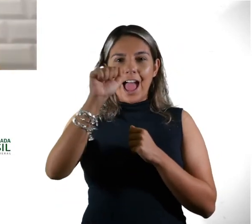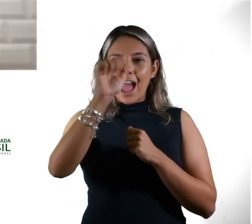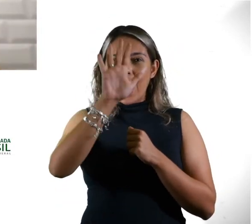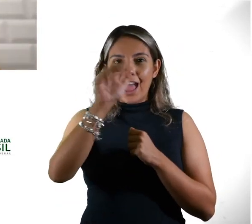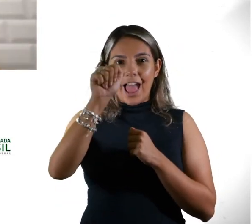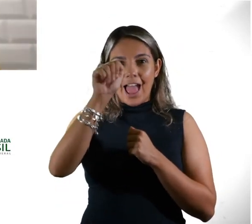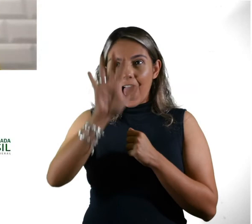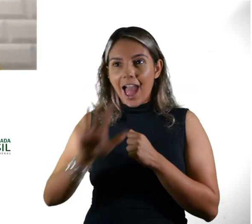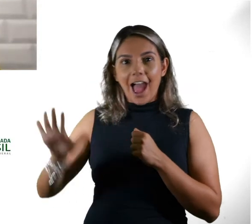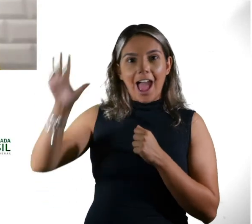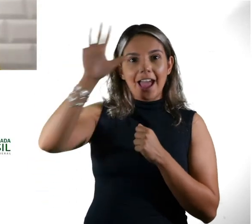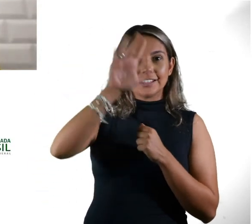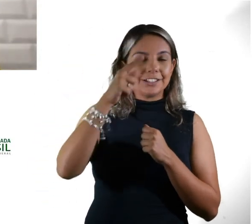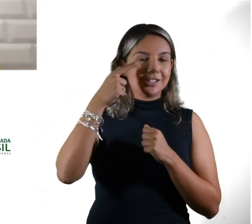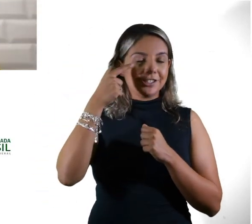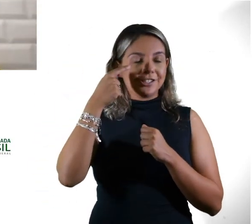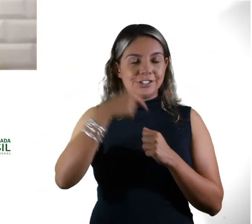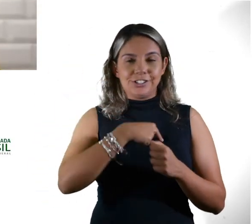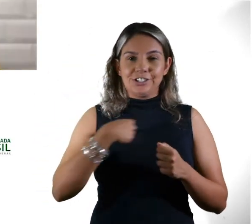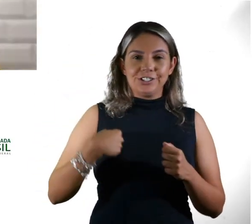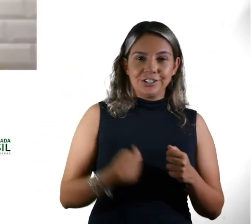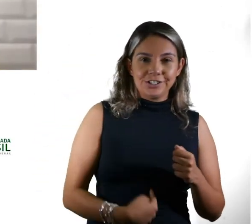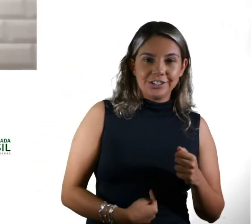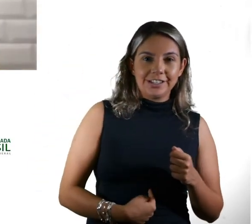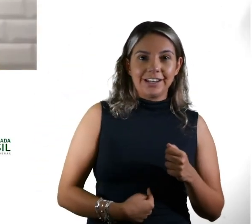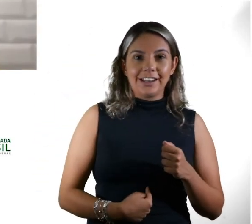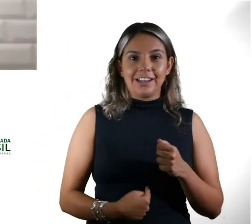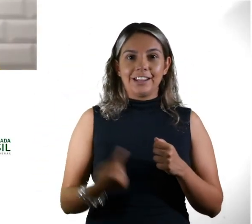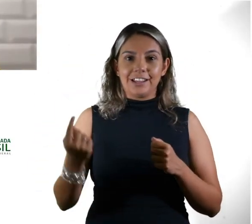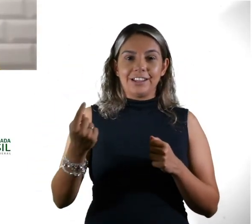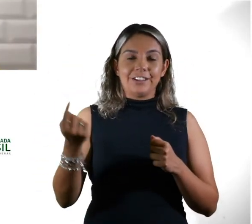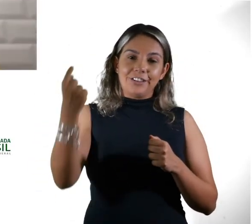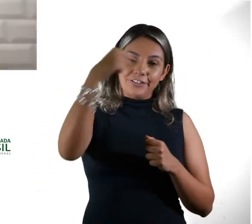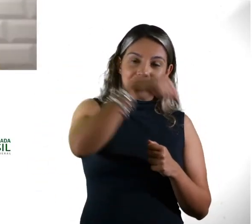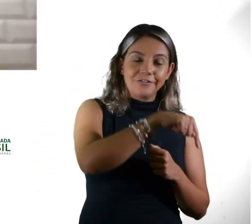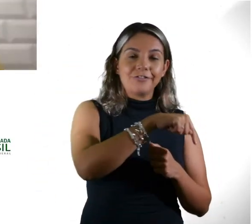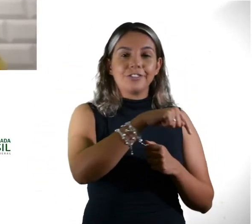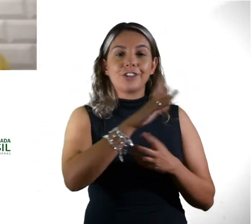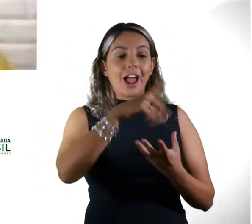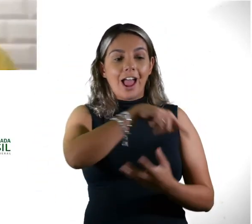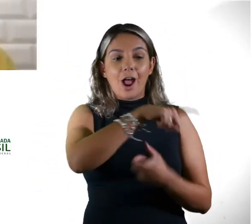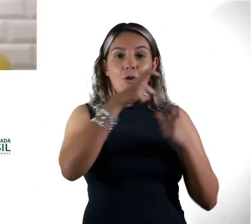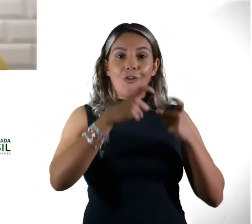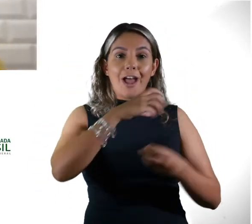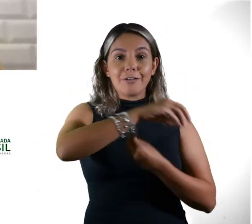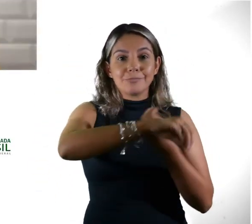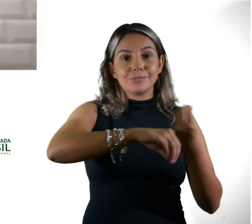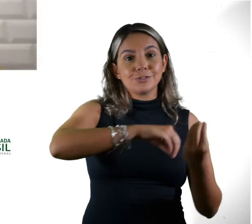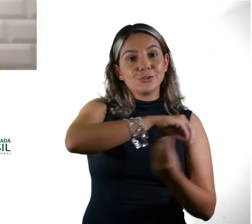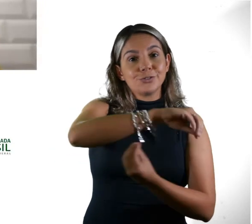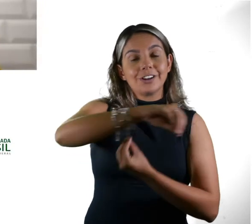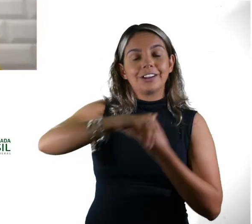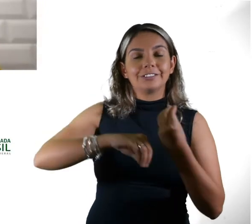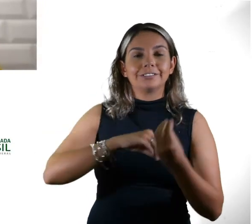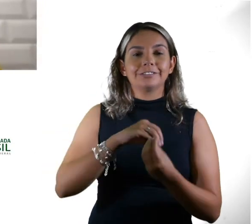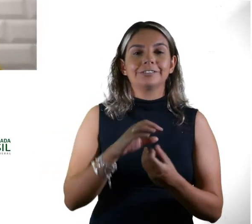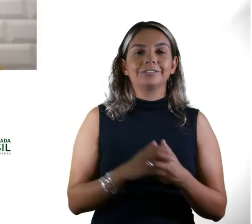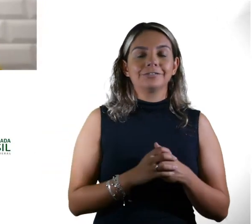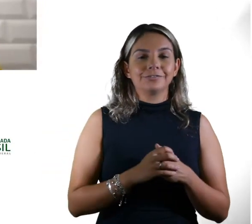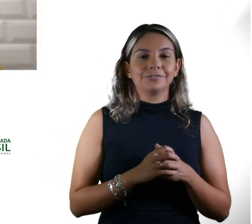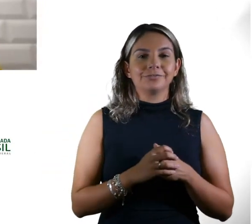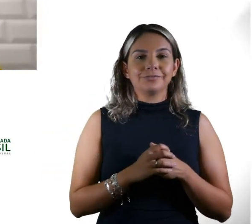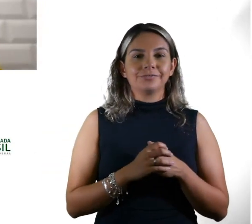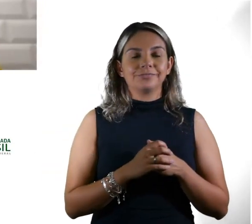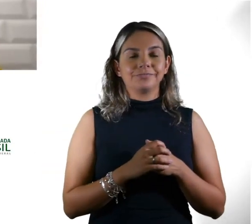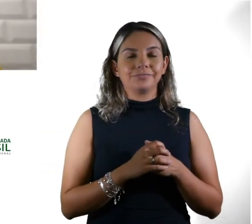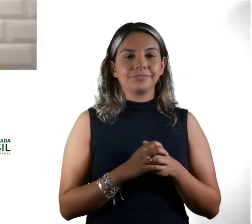portanto, desde chineses aos árabes que vinham de Amã, etc. E isso é o que me